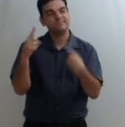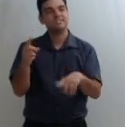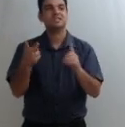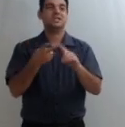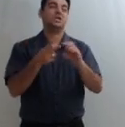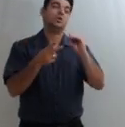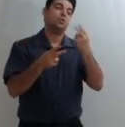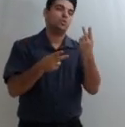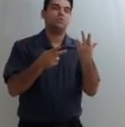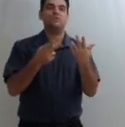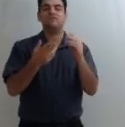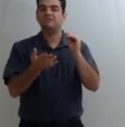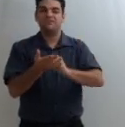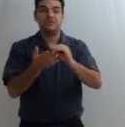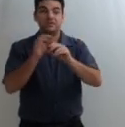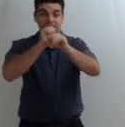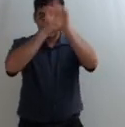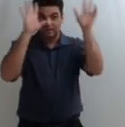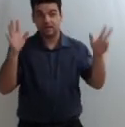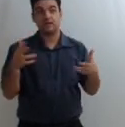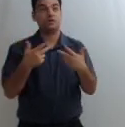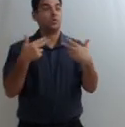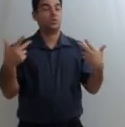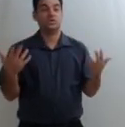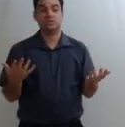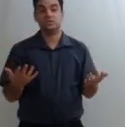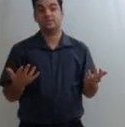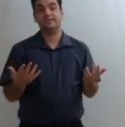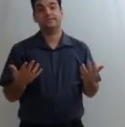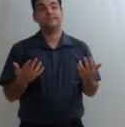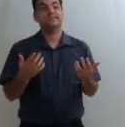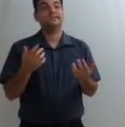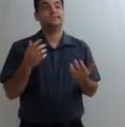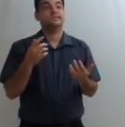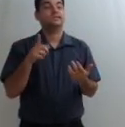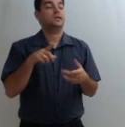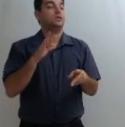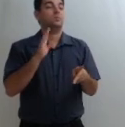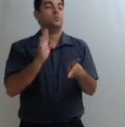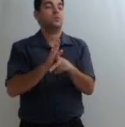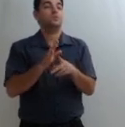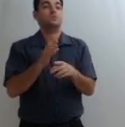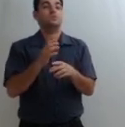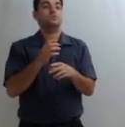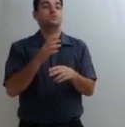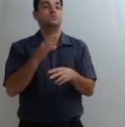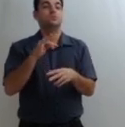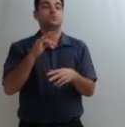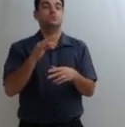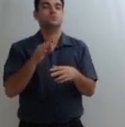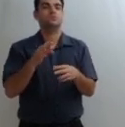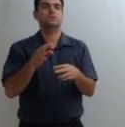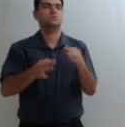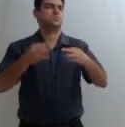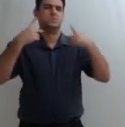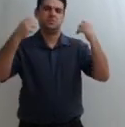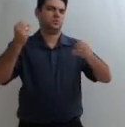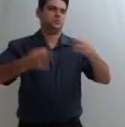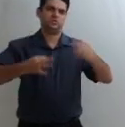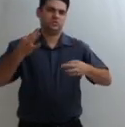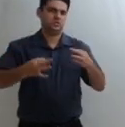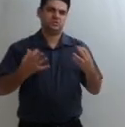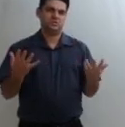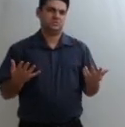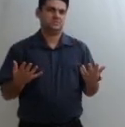correicional por parte do titular da Corregedoria do Tribunal de Justiça. Mas isso é algo